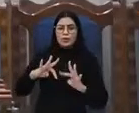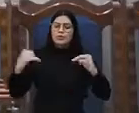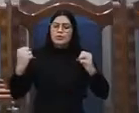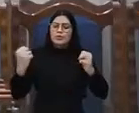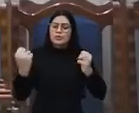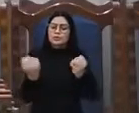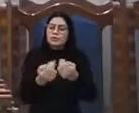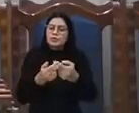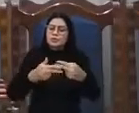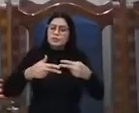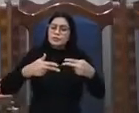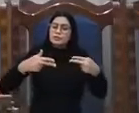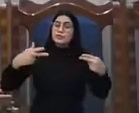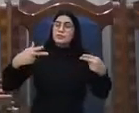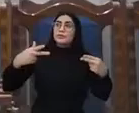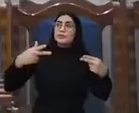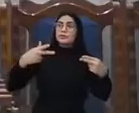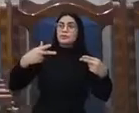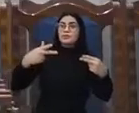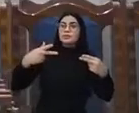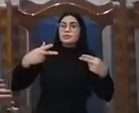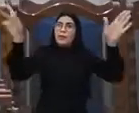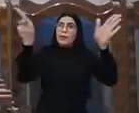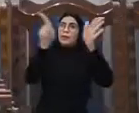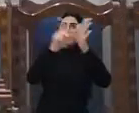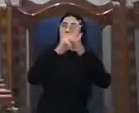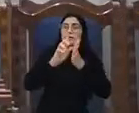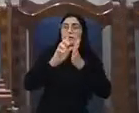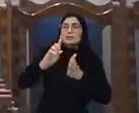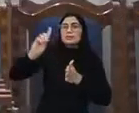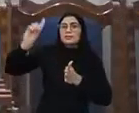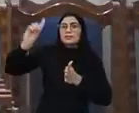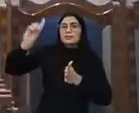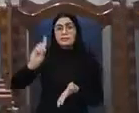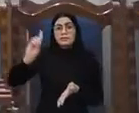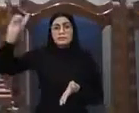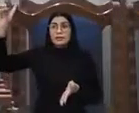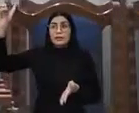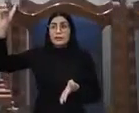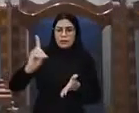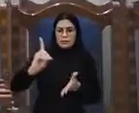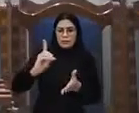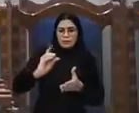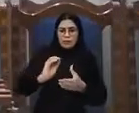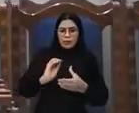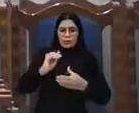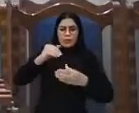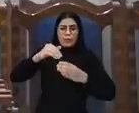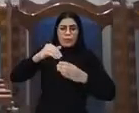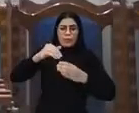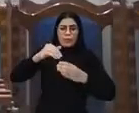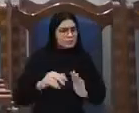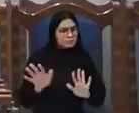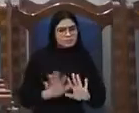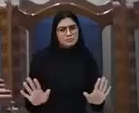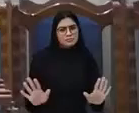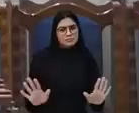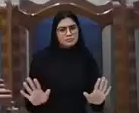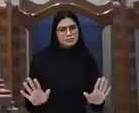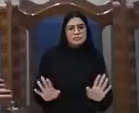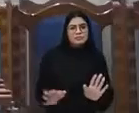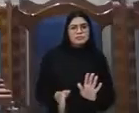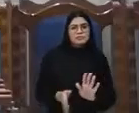do céu e da terra, não habita em templos feitos por mãos de homens.